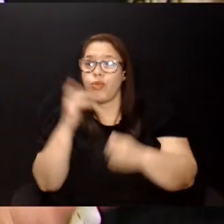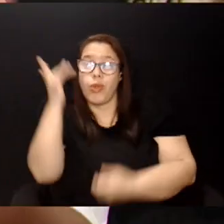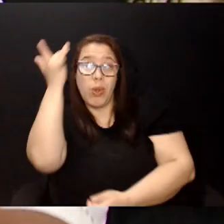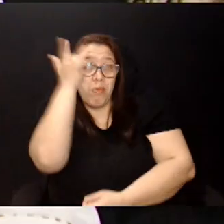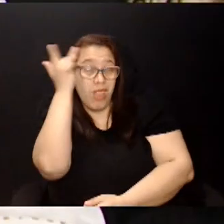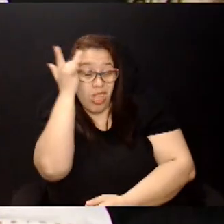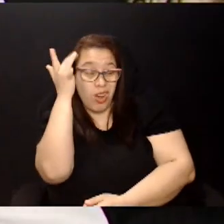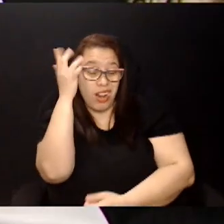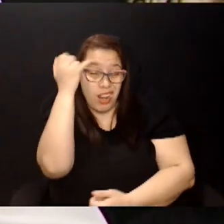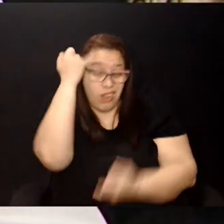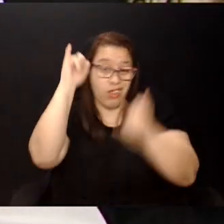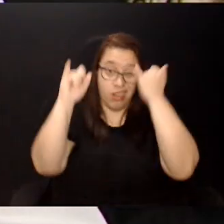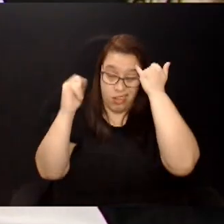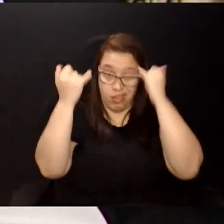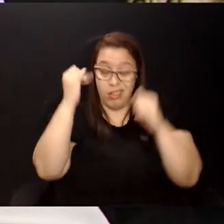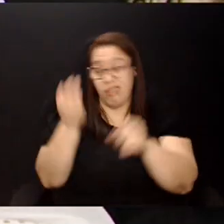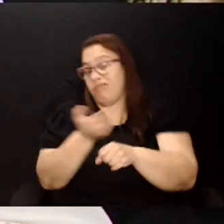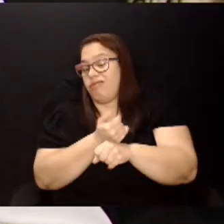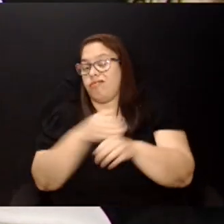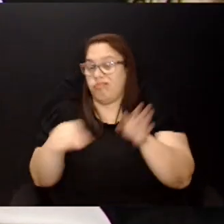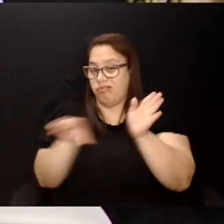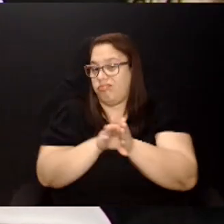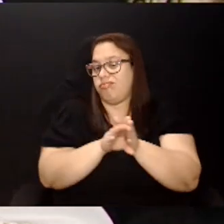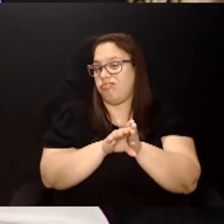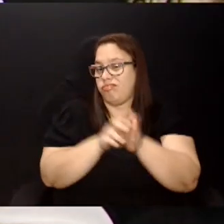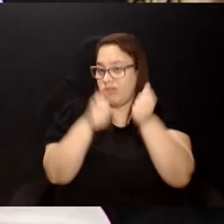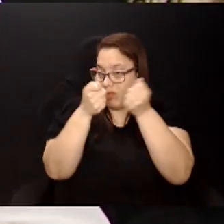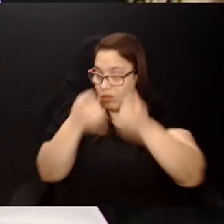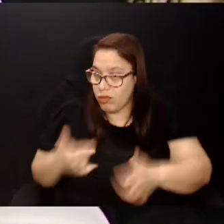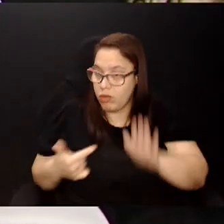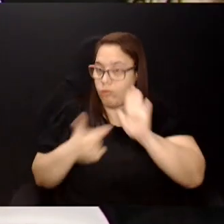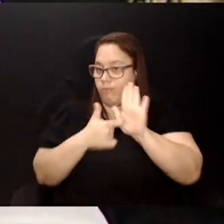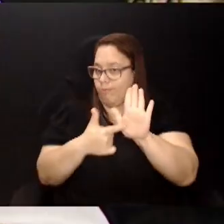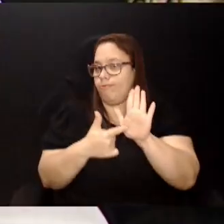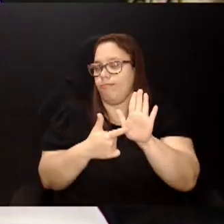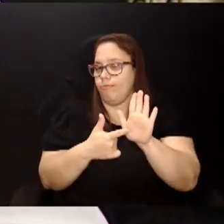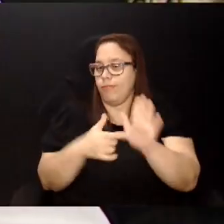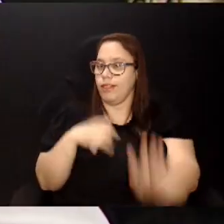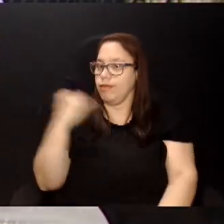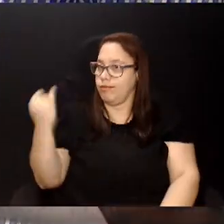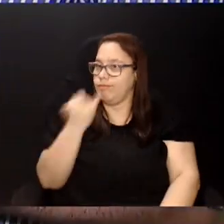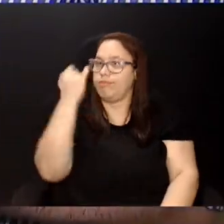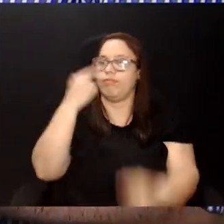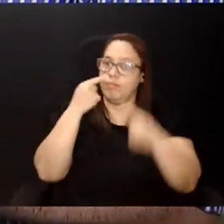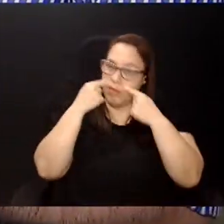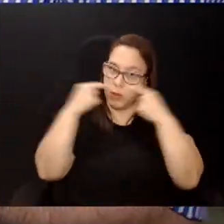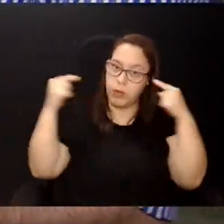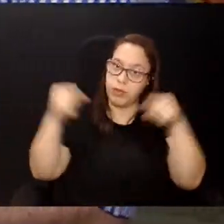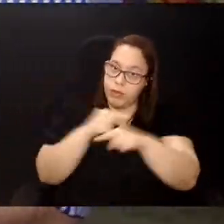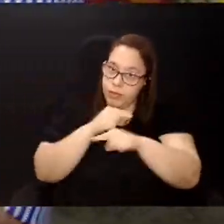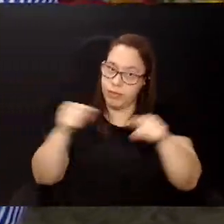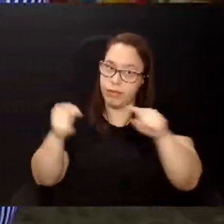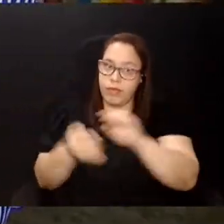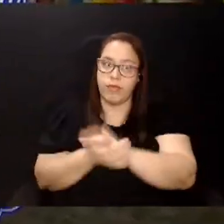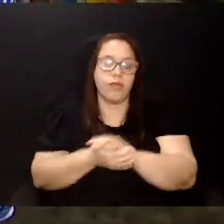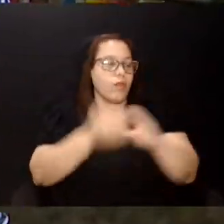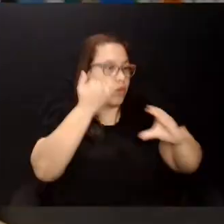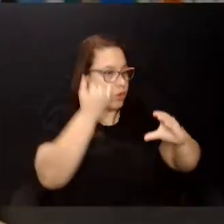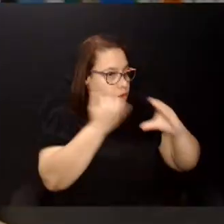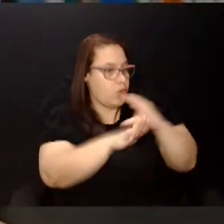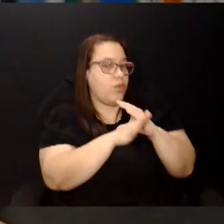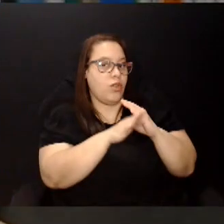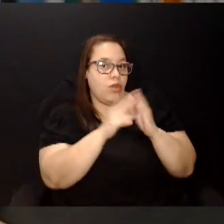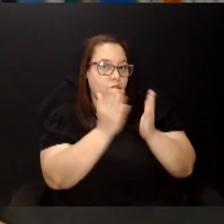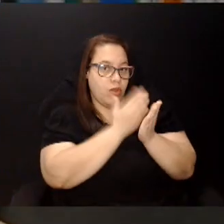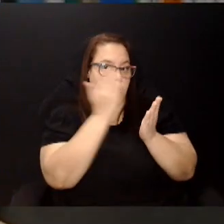mais antes da gente chegar numa figura tão importante quanto o Carlos Gomes. Com lançamento na Livraria